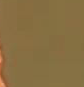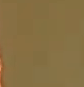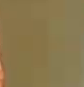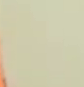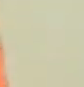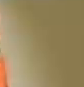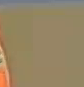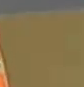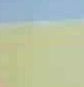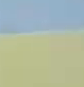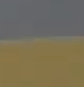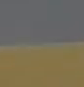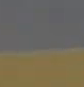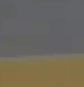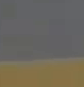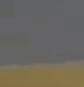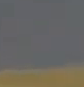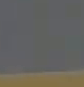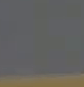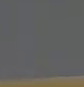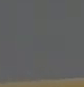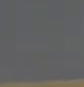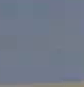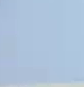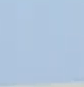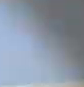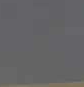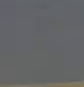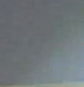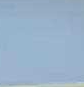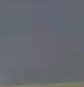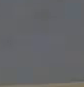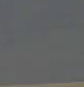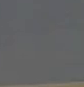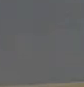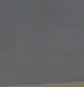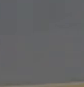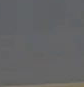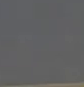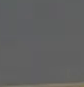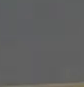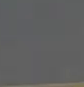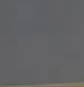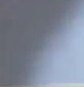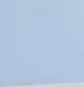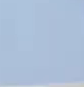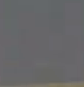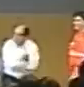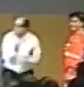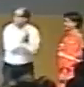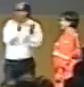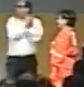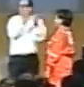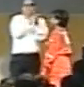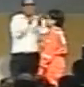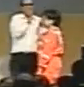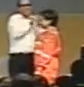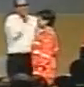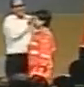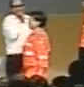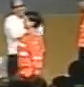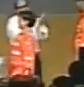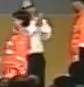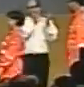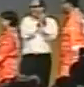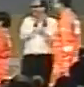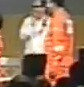Agradecemos aos colaboradores Cristina Pinto e Oswaldo Braga, que trouxeram essa amostra do primeiro óleo e estão aqui representando